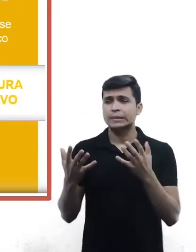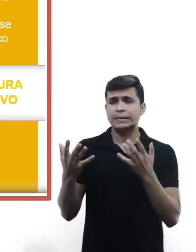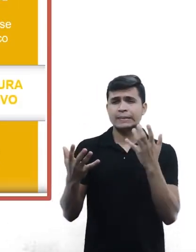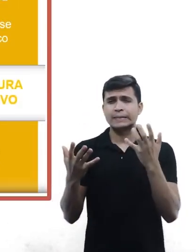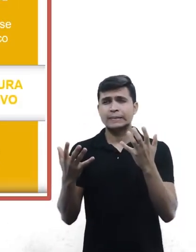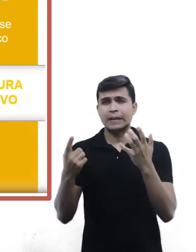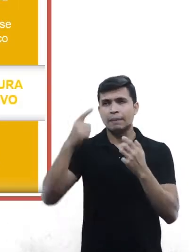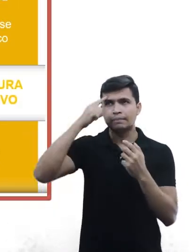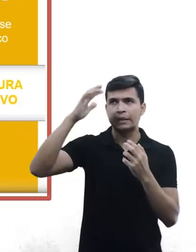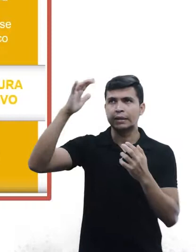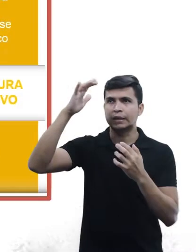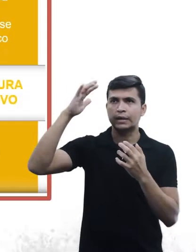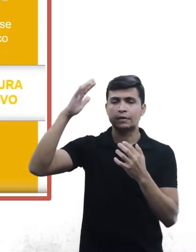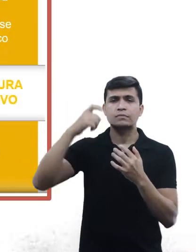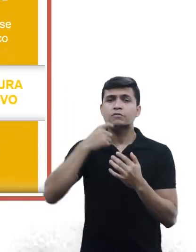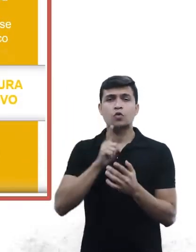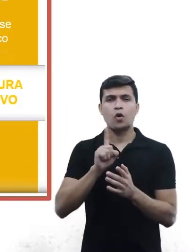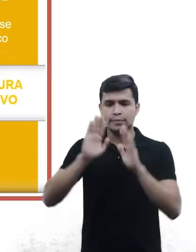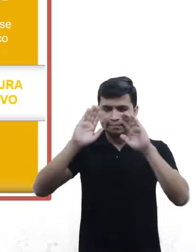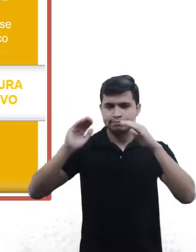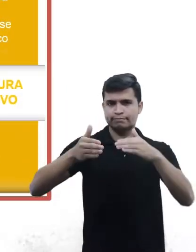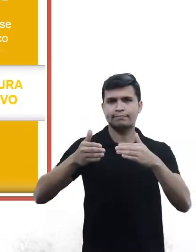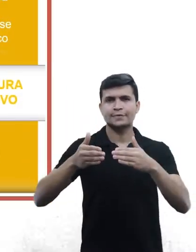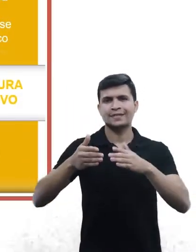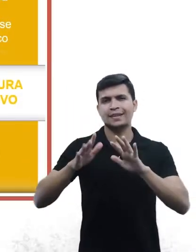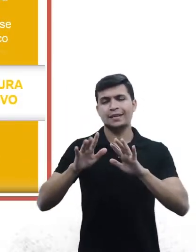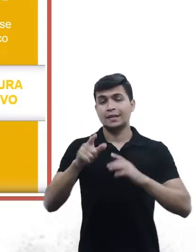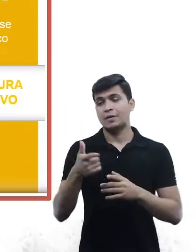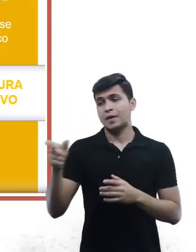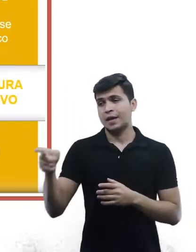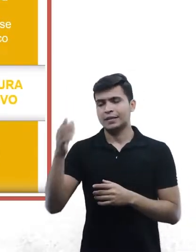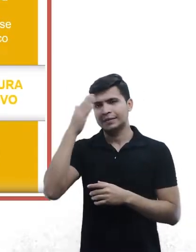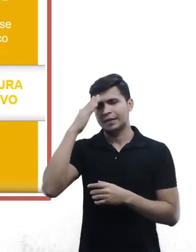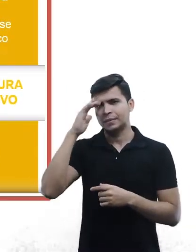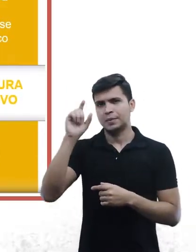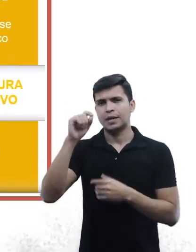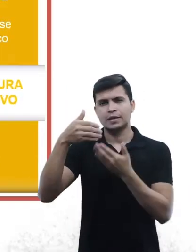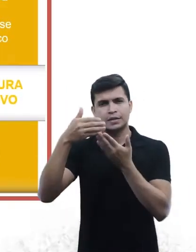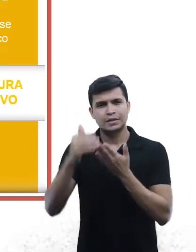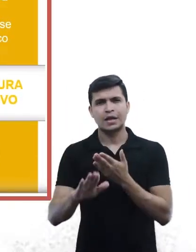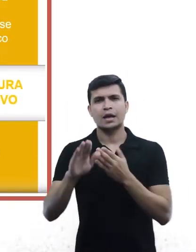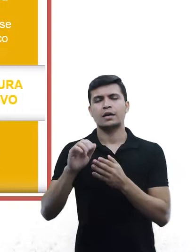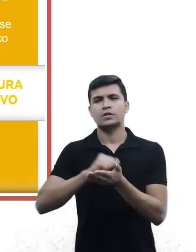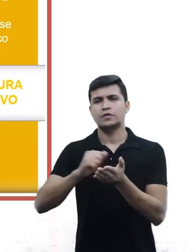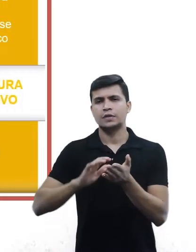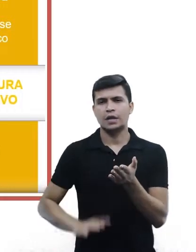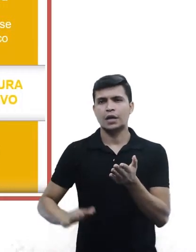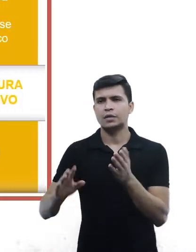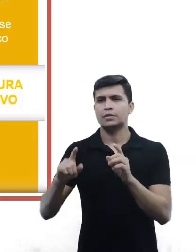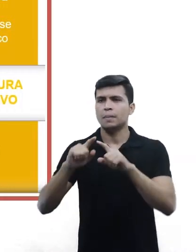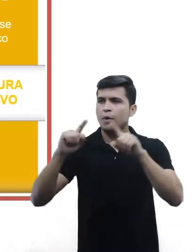vezes sente-se perdido na própria imaginação. Ainda, ele considera que é muito bom iniciar